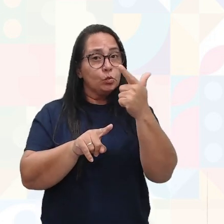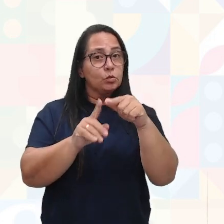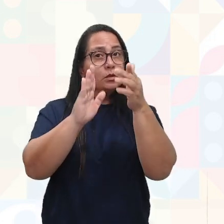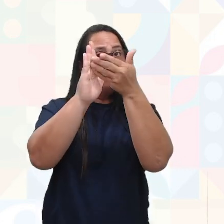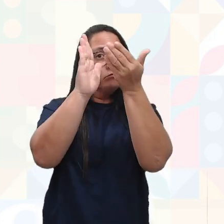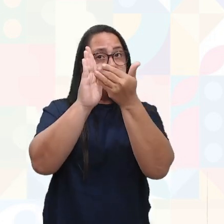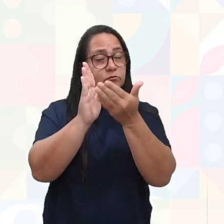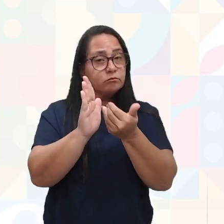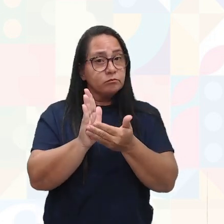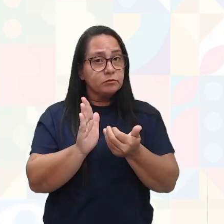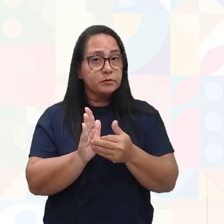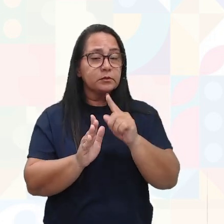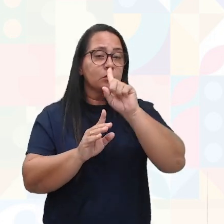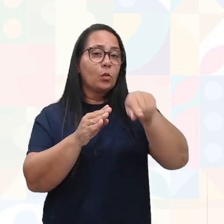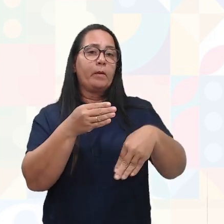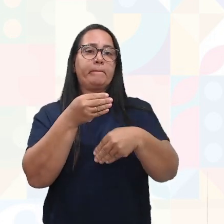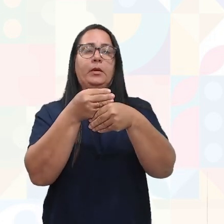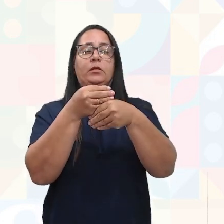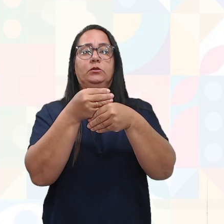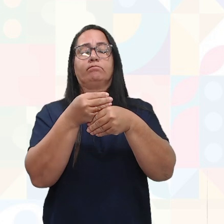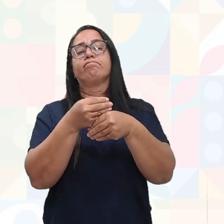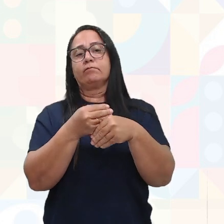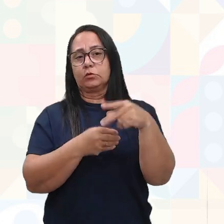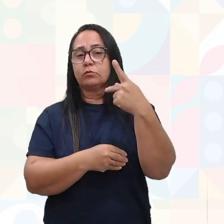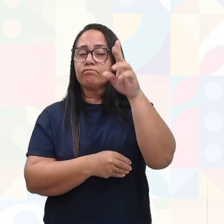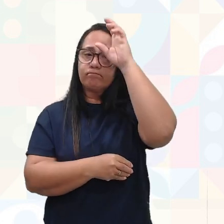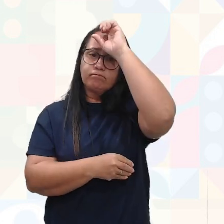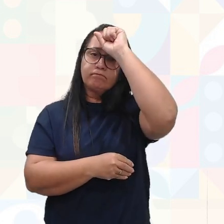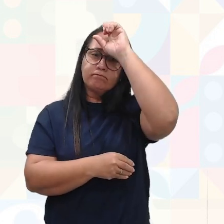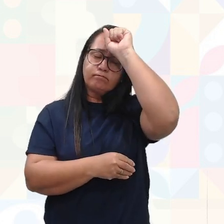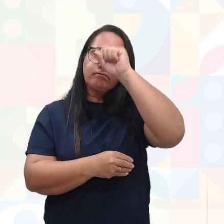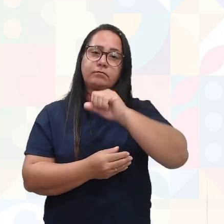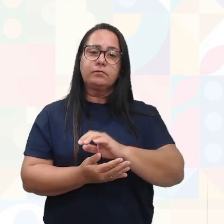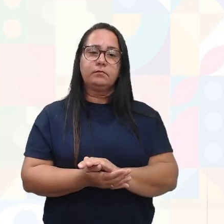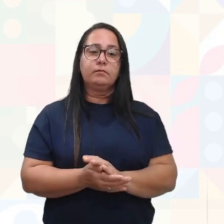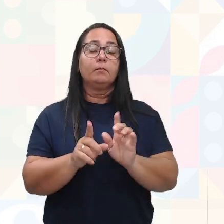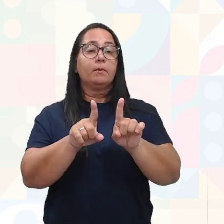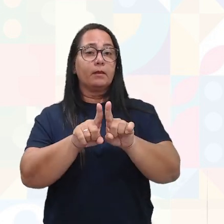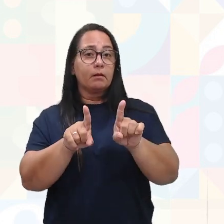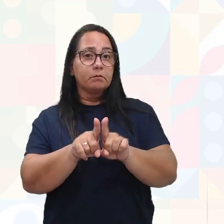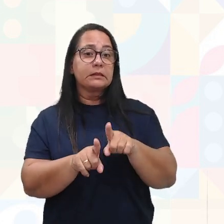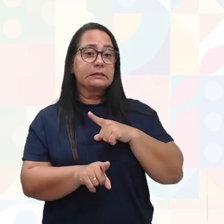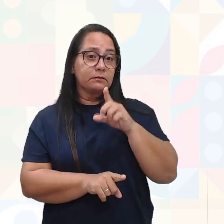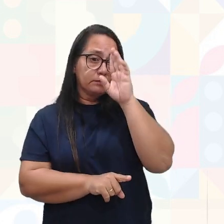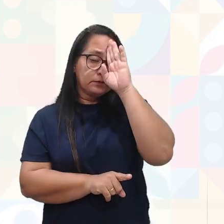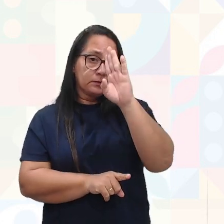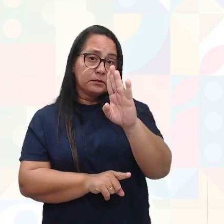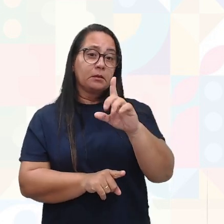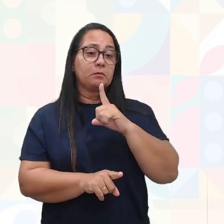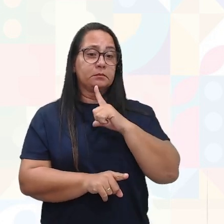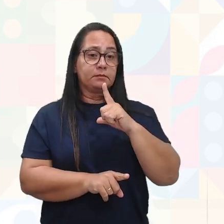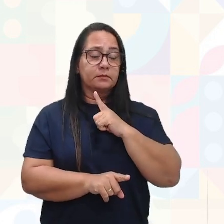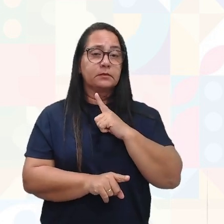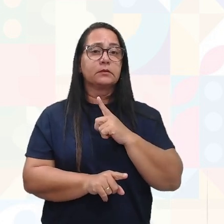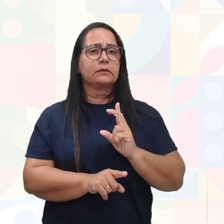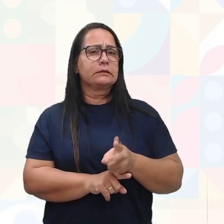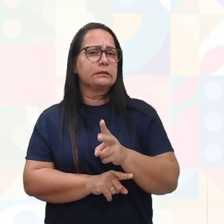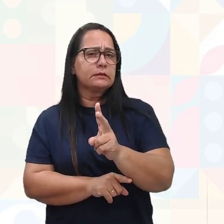um plus, é um a mais, né, para complementar o seu aprendizado. Os destaques, nós trazemos nos destaques sempre